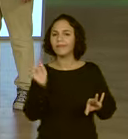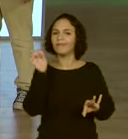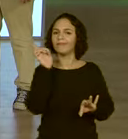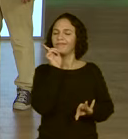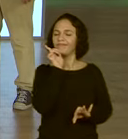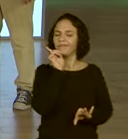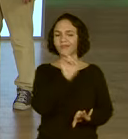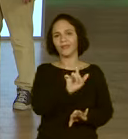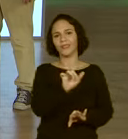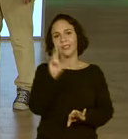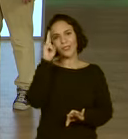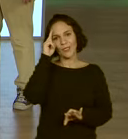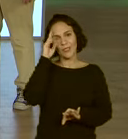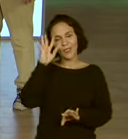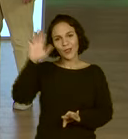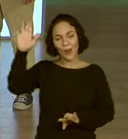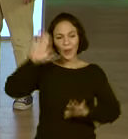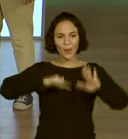sonhos.